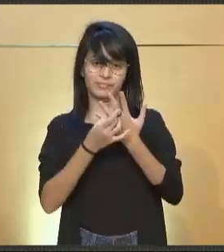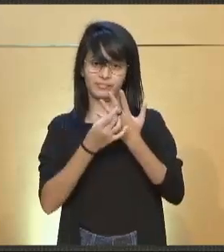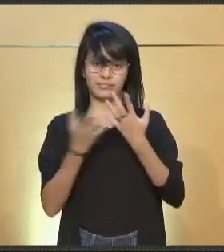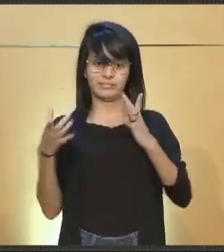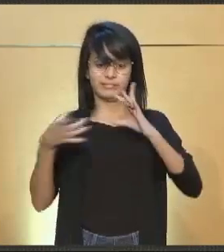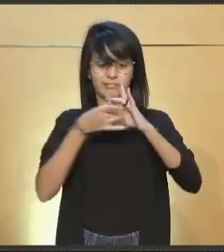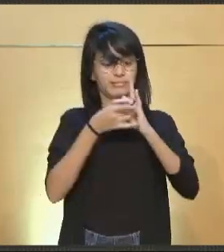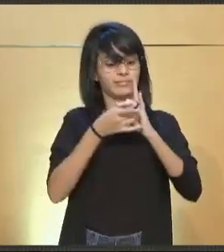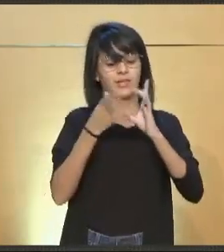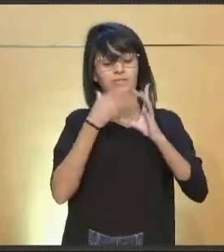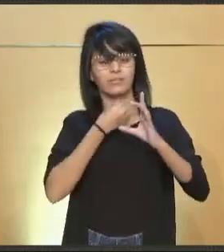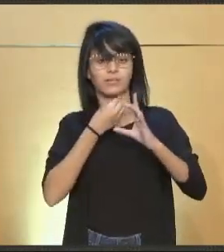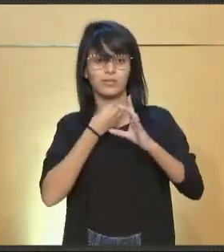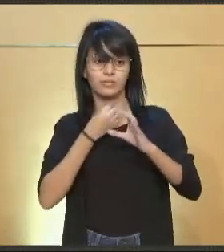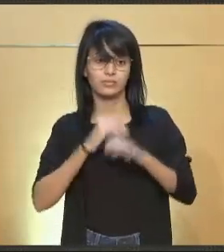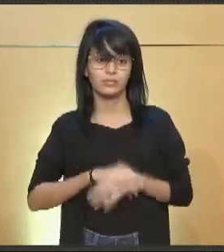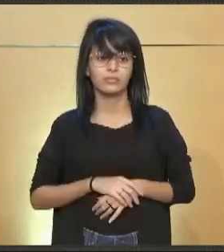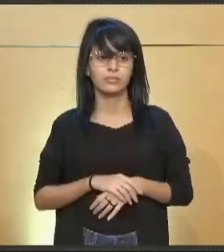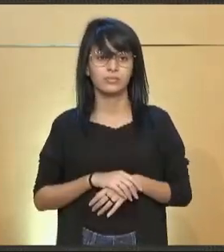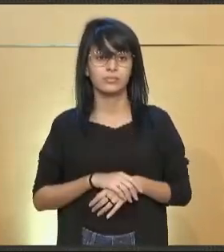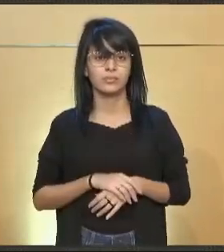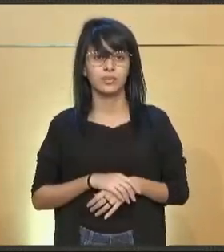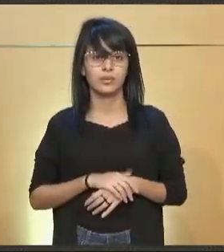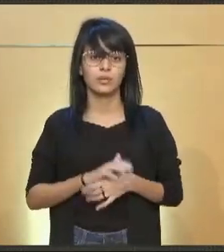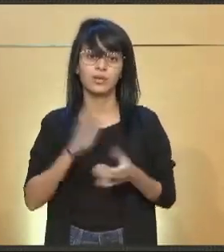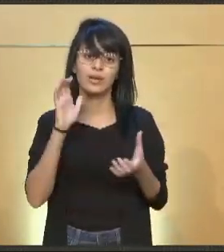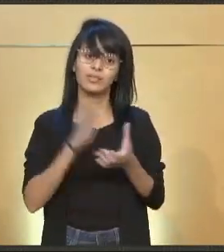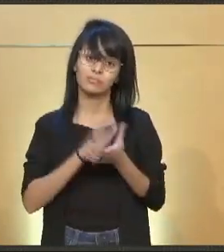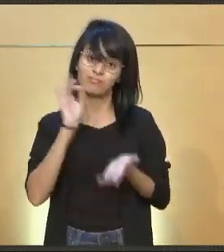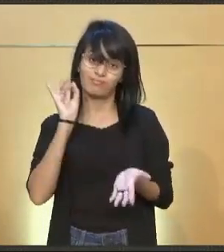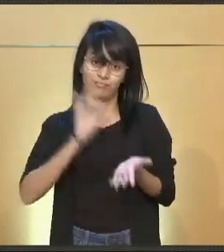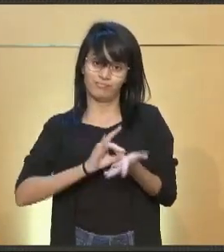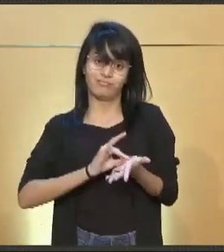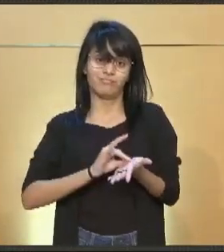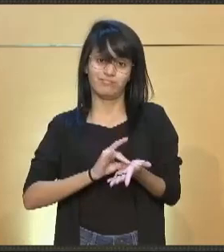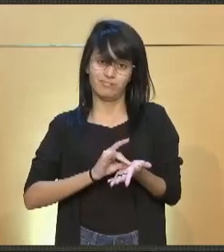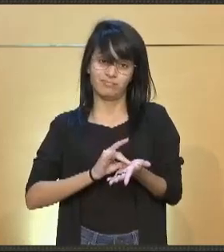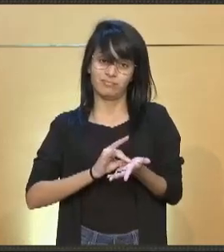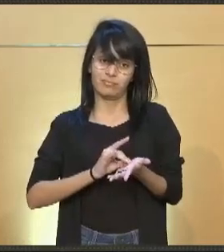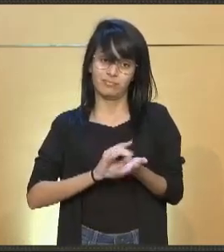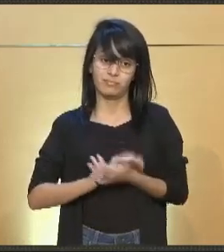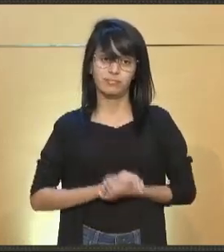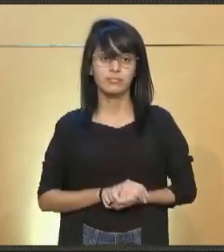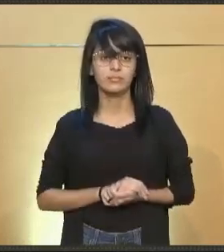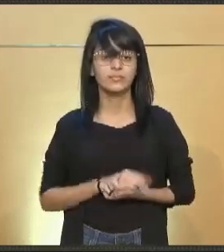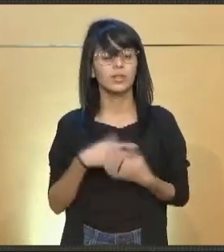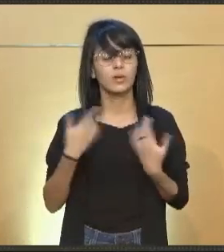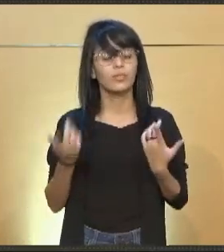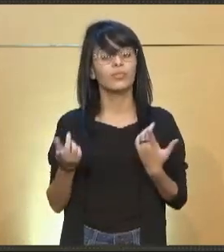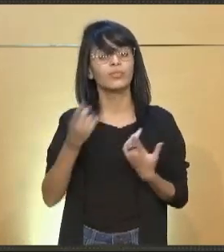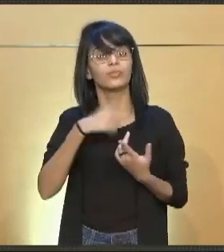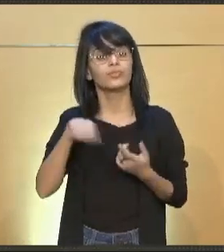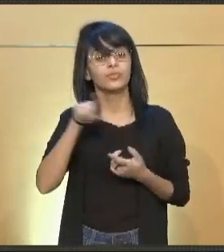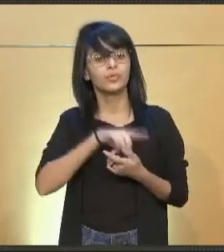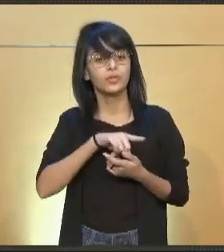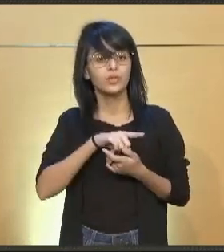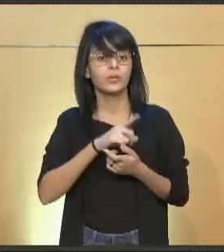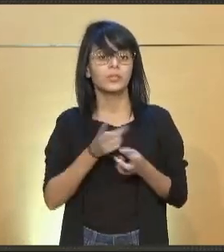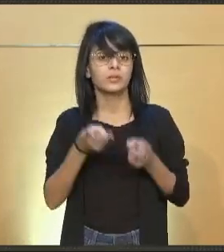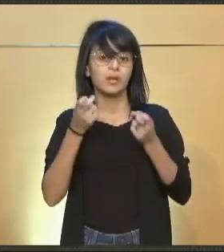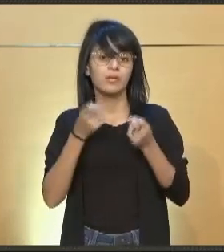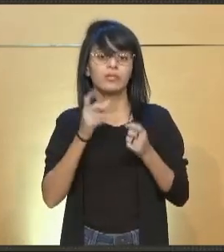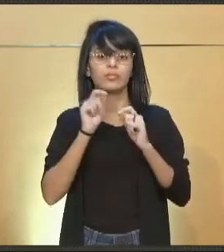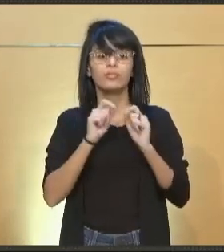da ação legal. Ou seja, o casamento legítimo. Dentro disso, você percebe que essa colocação do comer e do